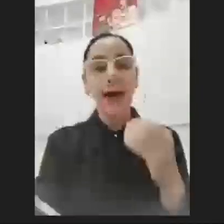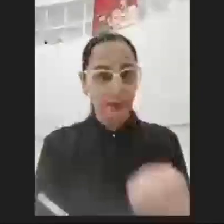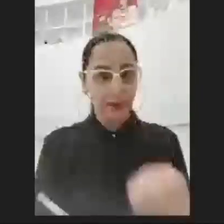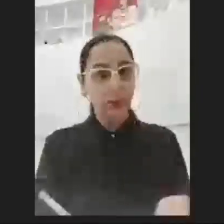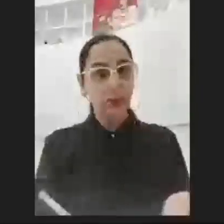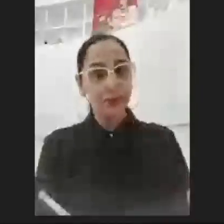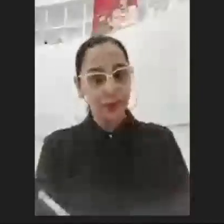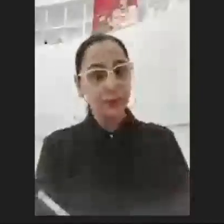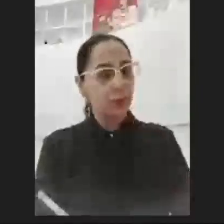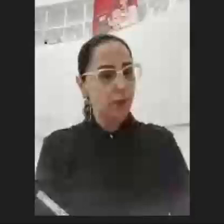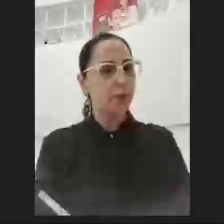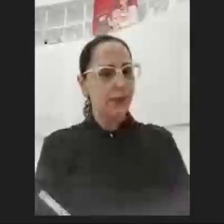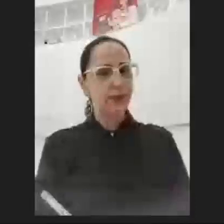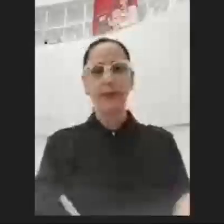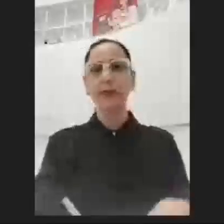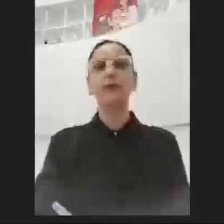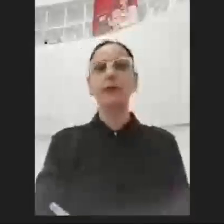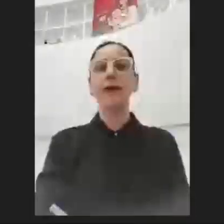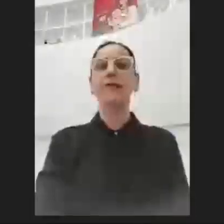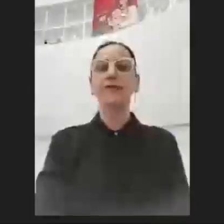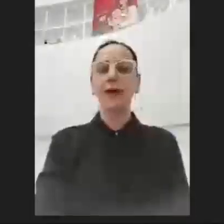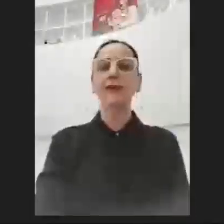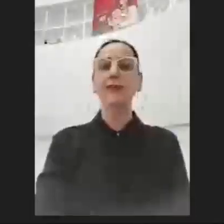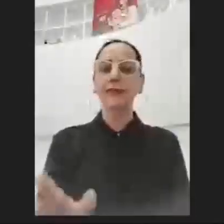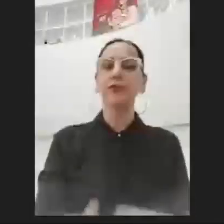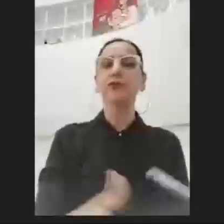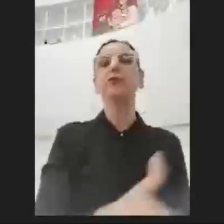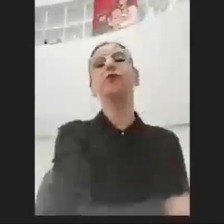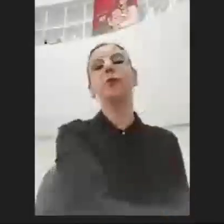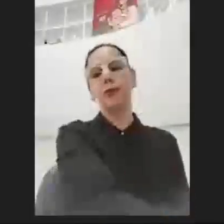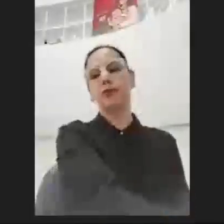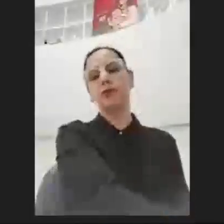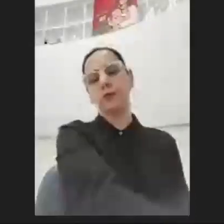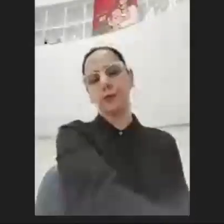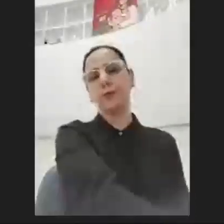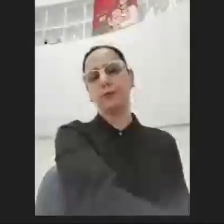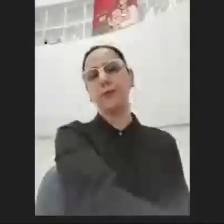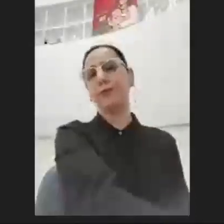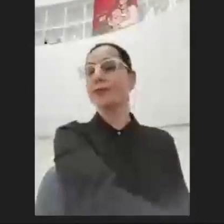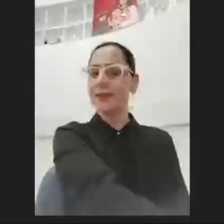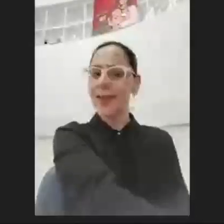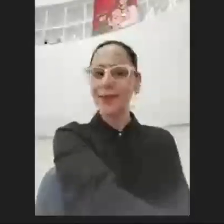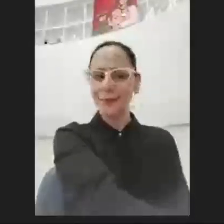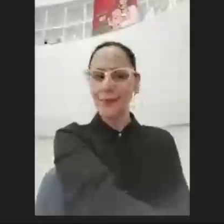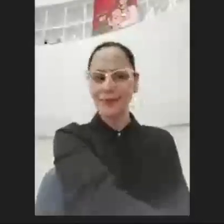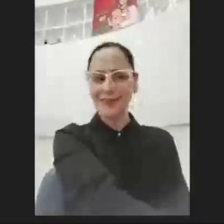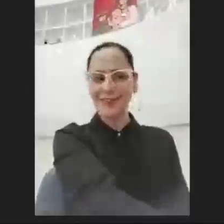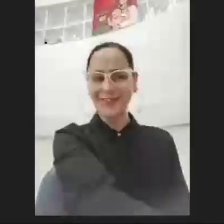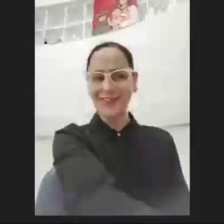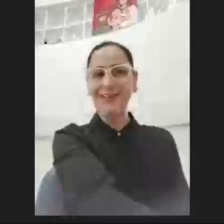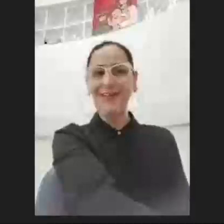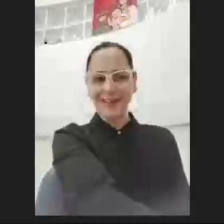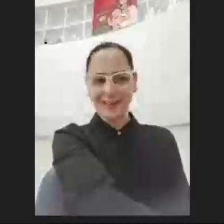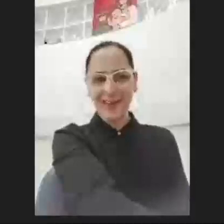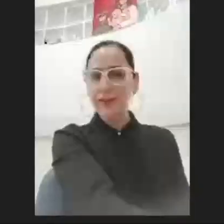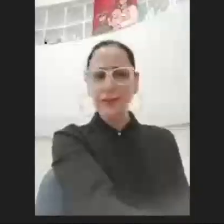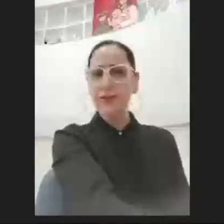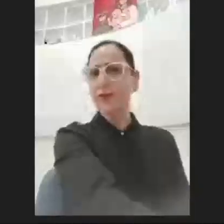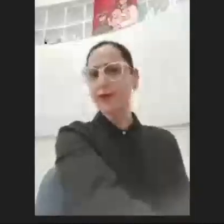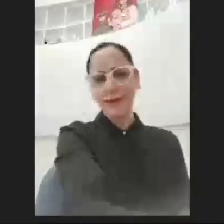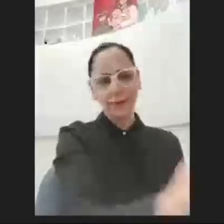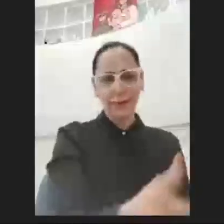férias, a própria família ter consciência, o próprio pai dizer, não, eu vou pegar férias ali junto com a minha esposa, porque é